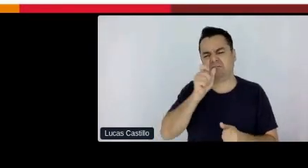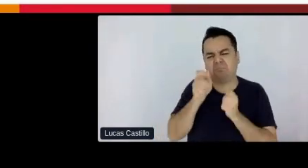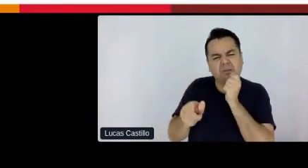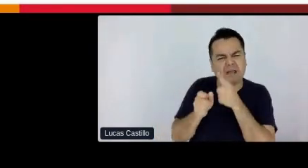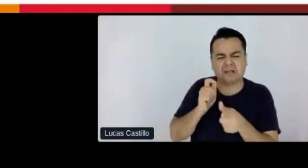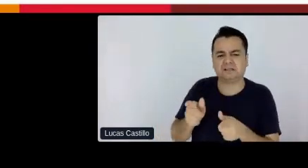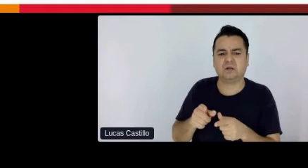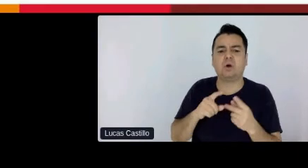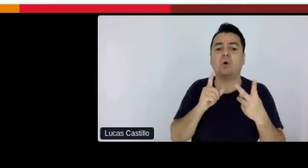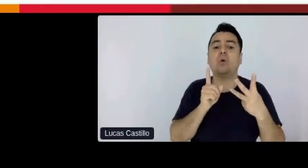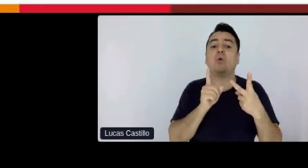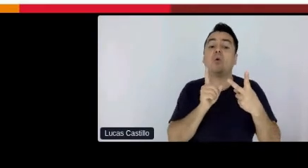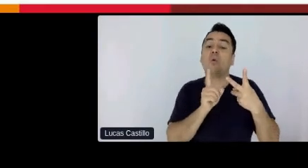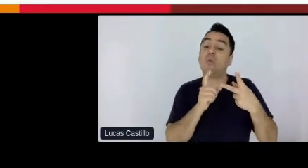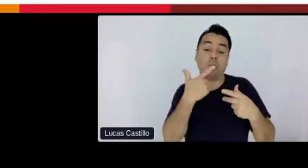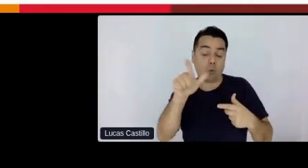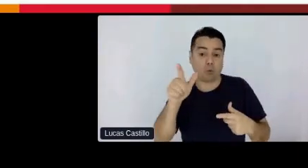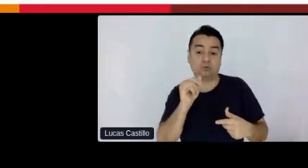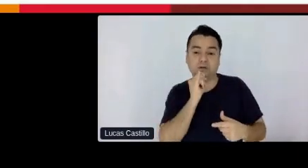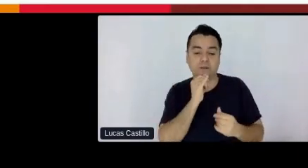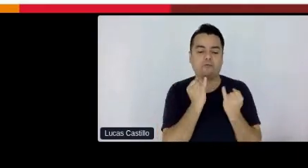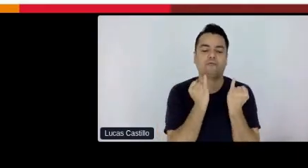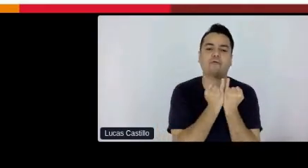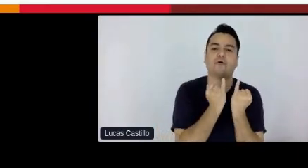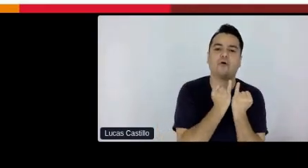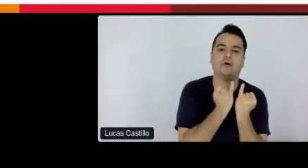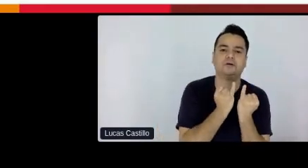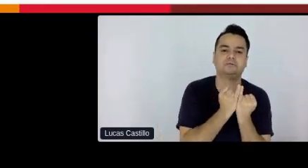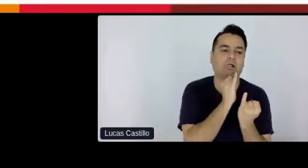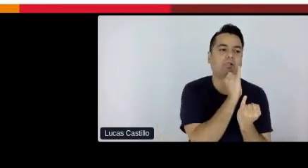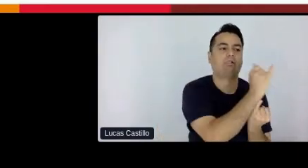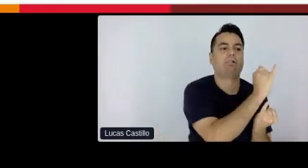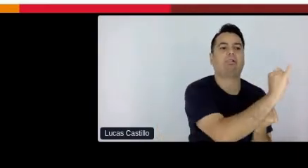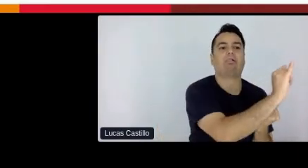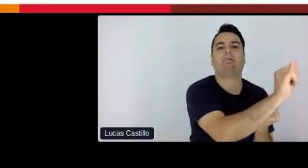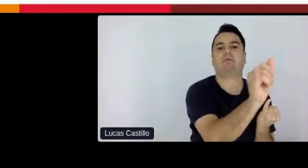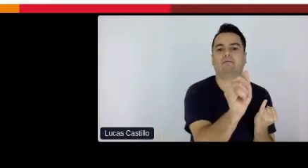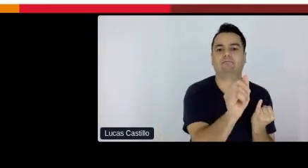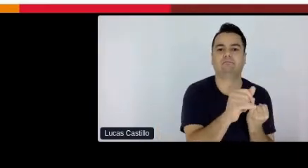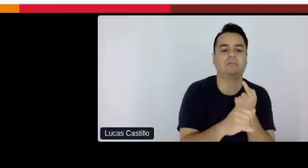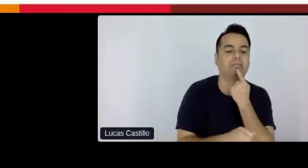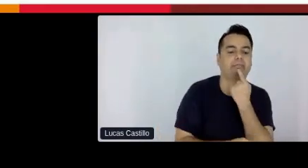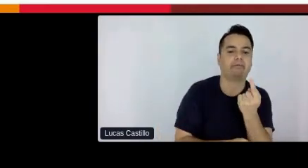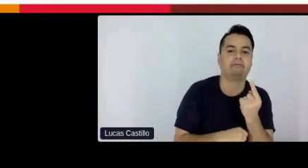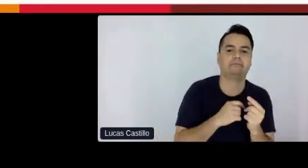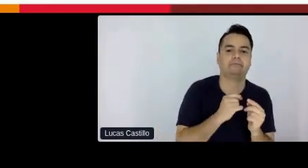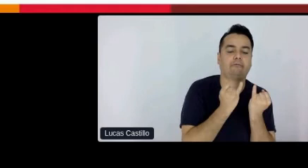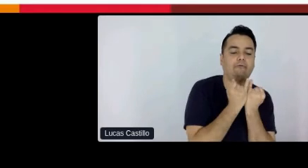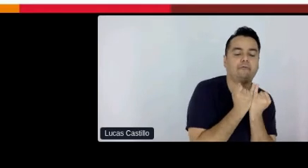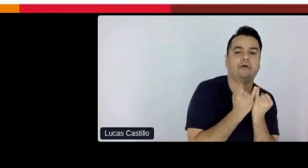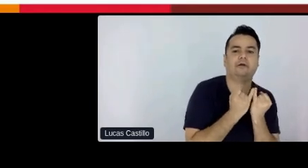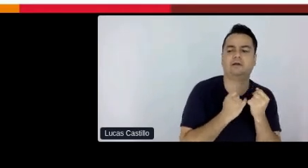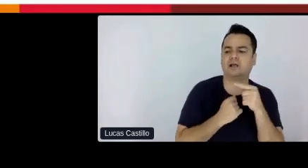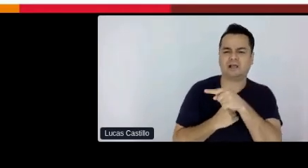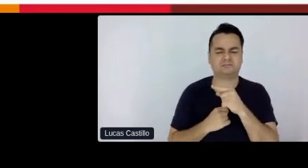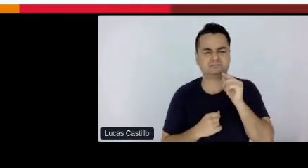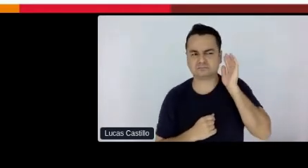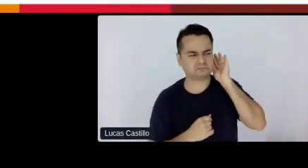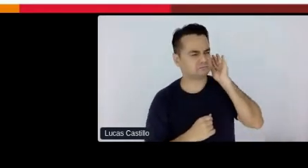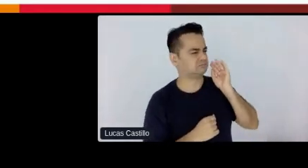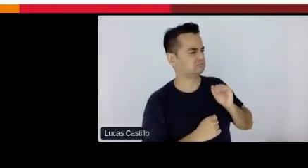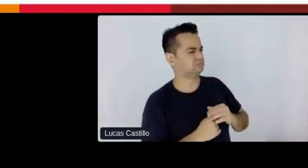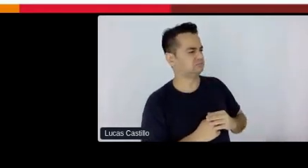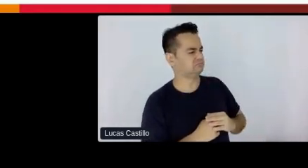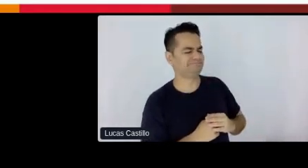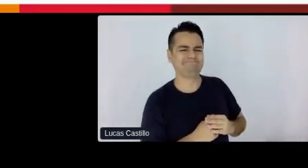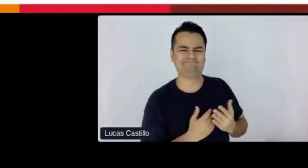Utilizar a rádio peão, o que seria a rádio peão? É fofoca, é telefone sem fio, é conversa distorcida, é a gente escutar algo numa reunião e a gente